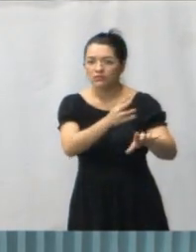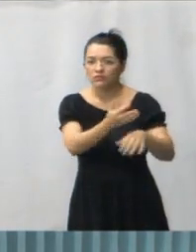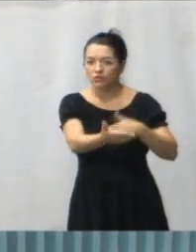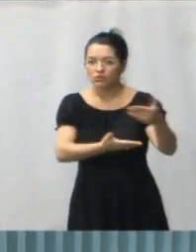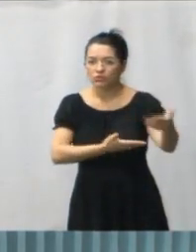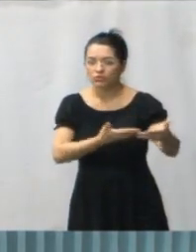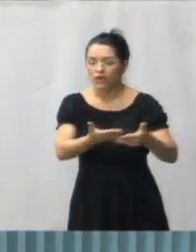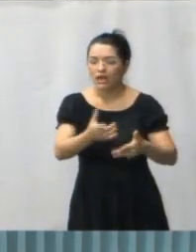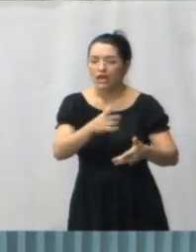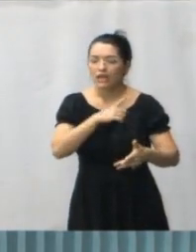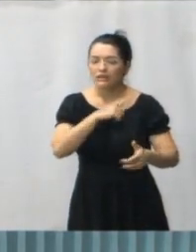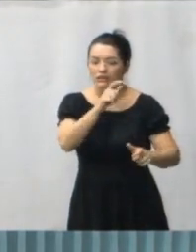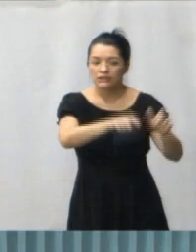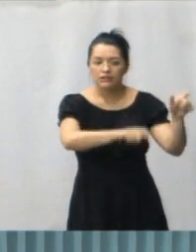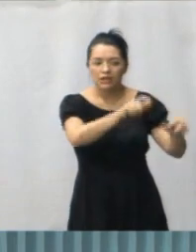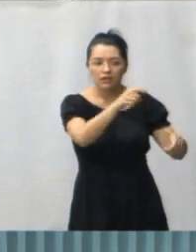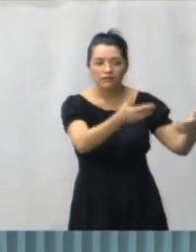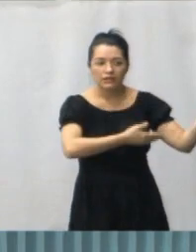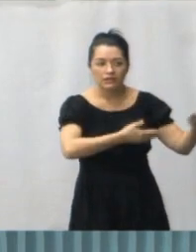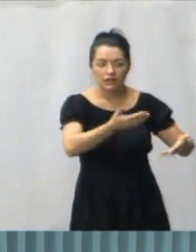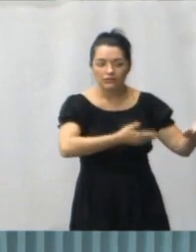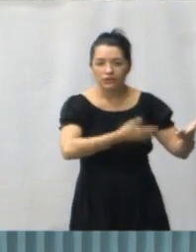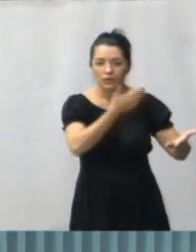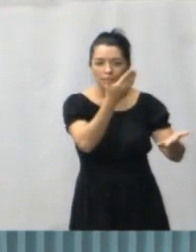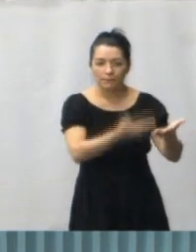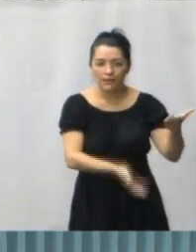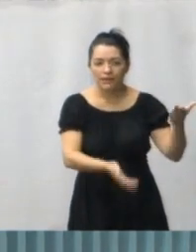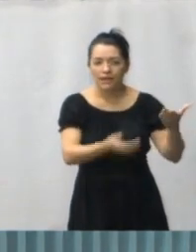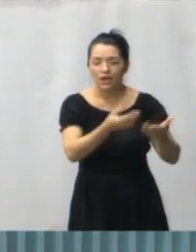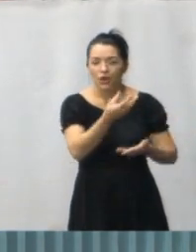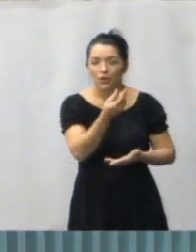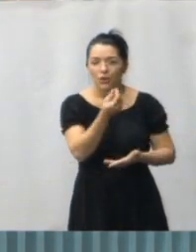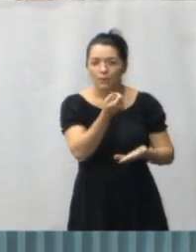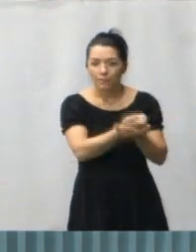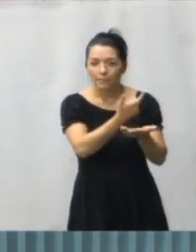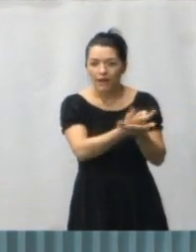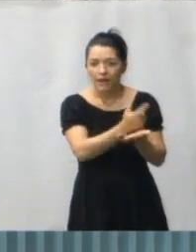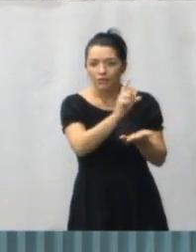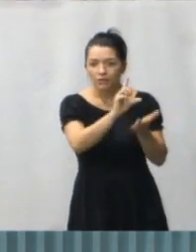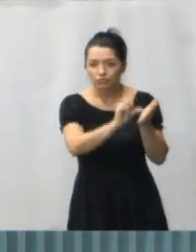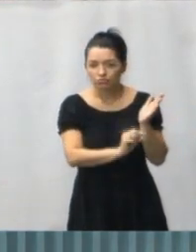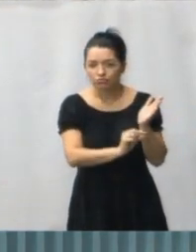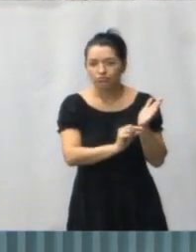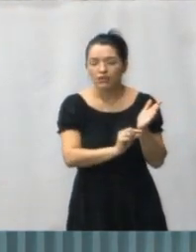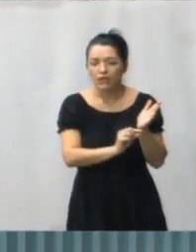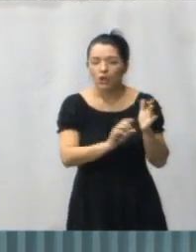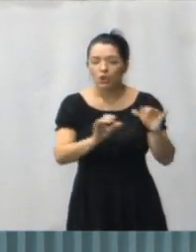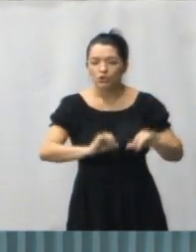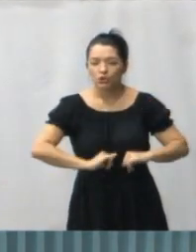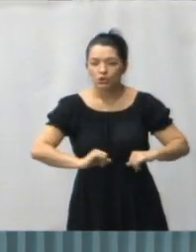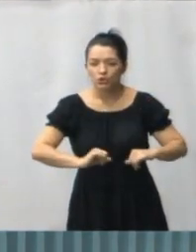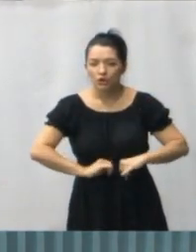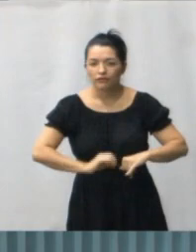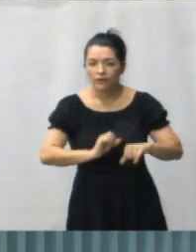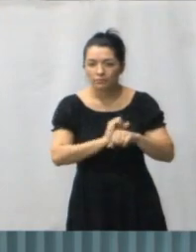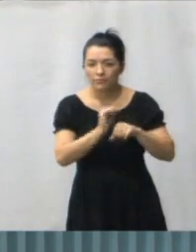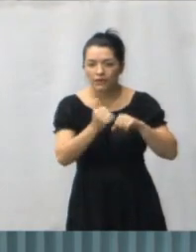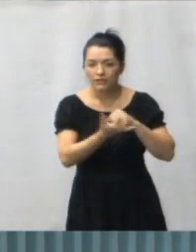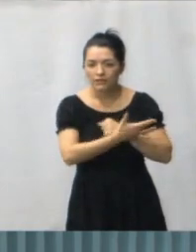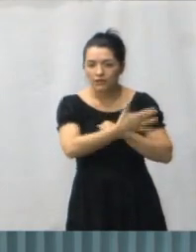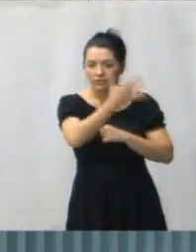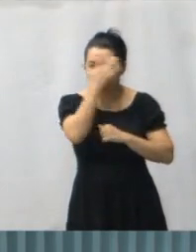salariais enormes, estão sofrendo demais com a pandemia, perderam entes queridos, assim como todos